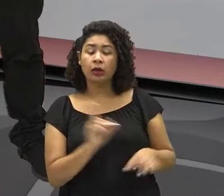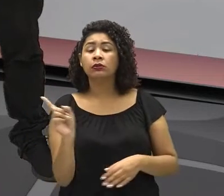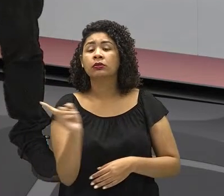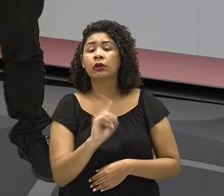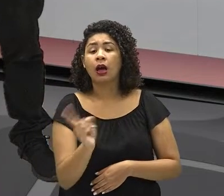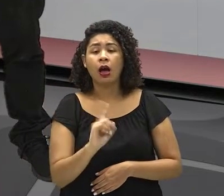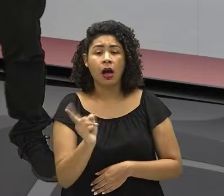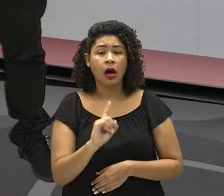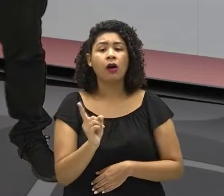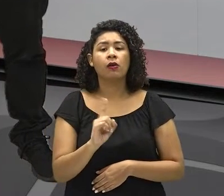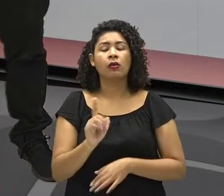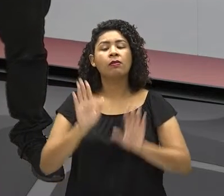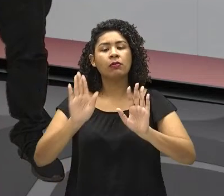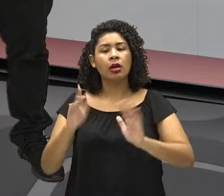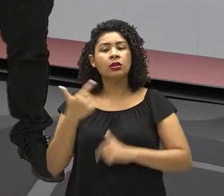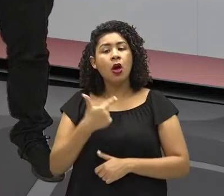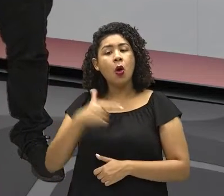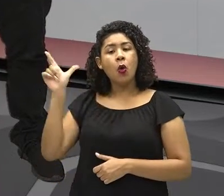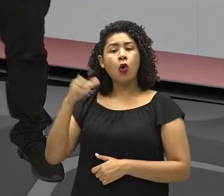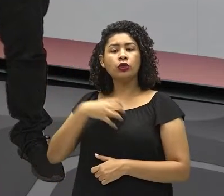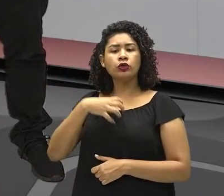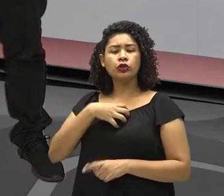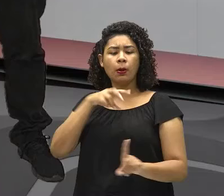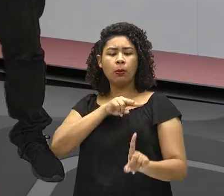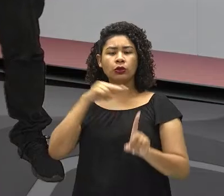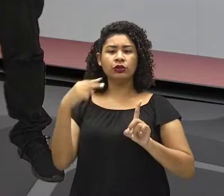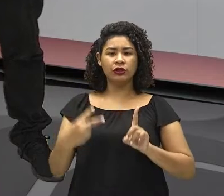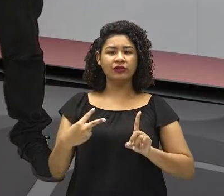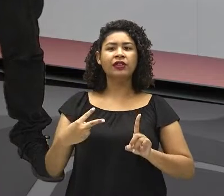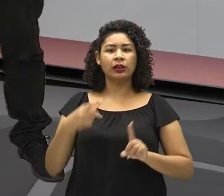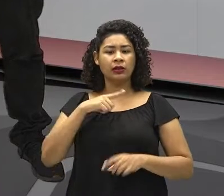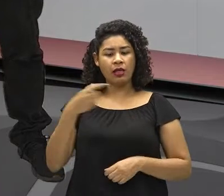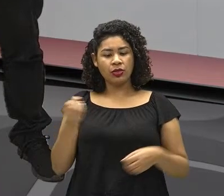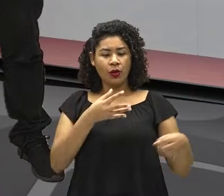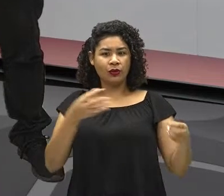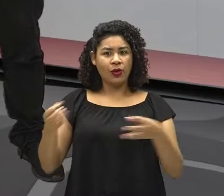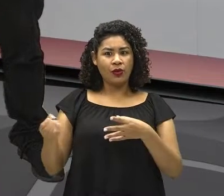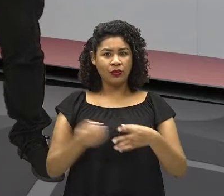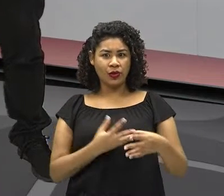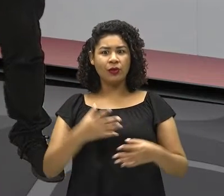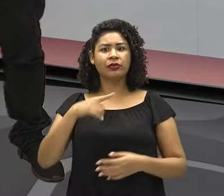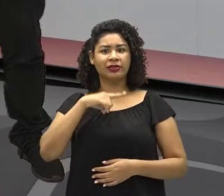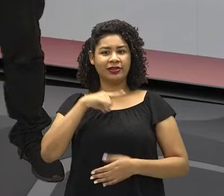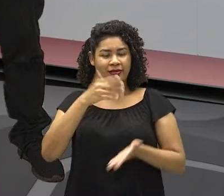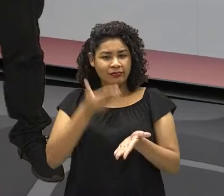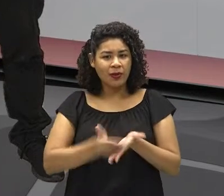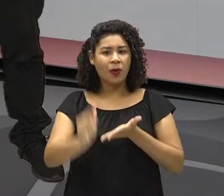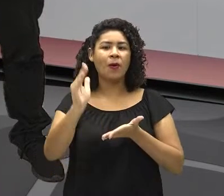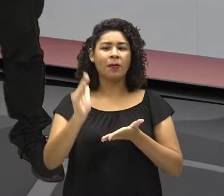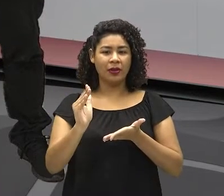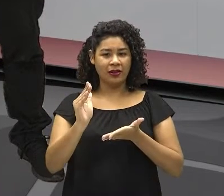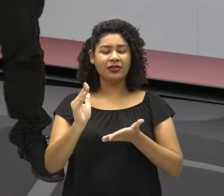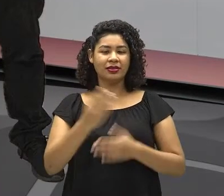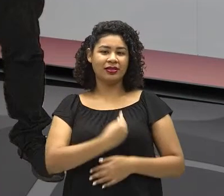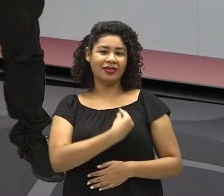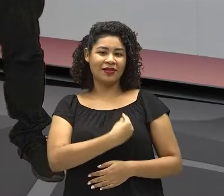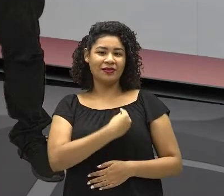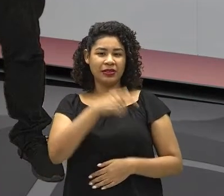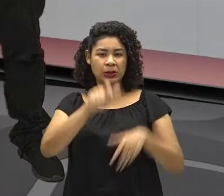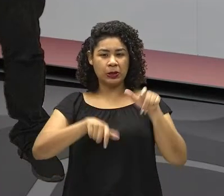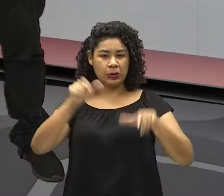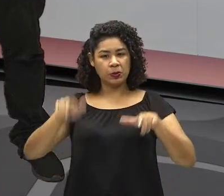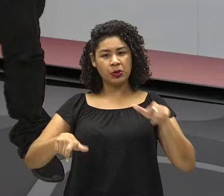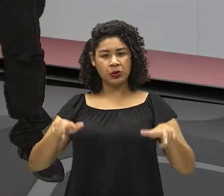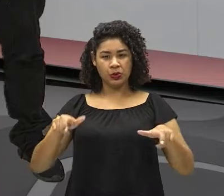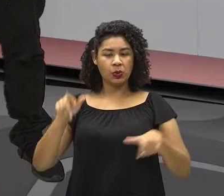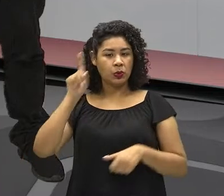entanto, novas formas de se enxergar o mundo, de se explicar a vida, passarão a ser utilizadas na vida das pessoas, no